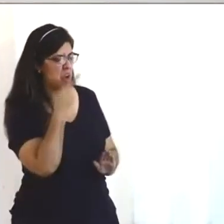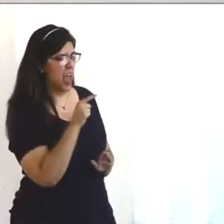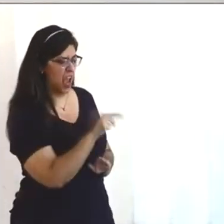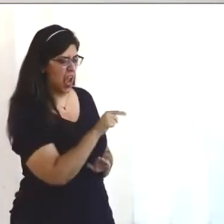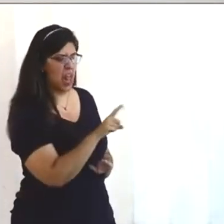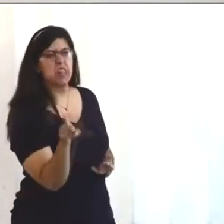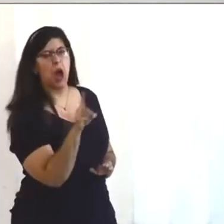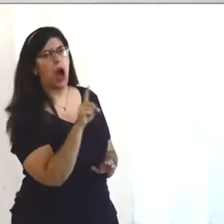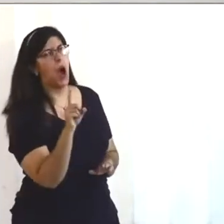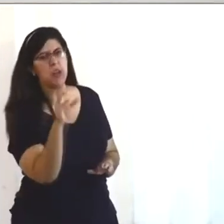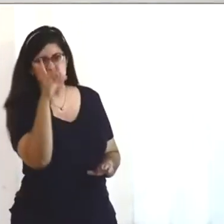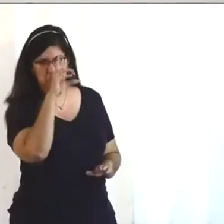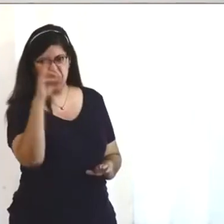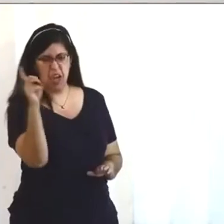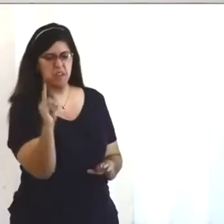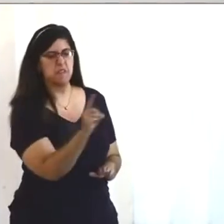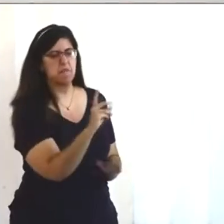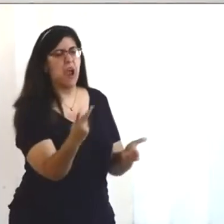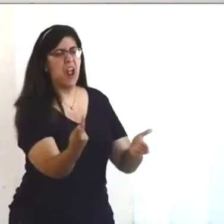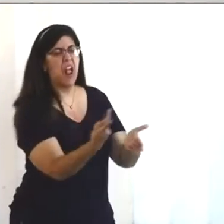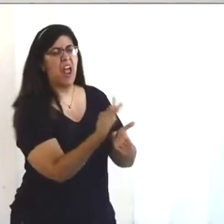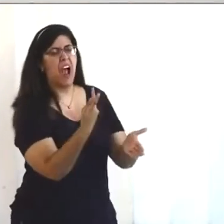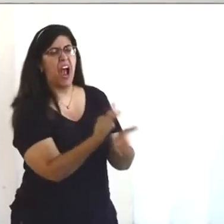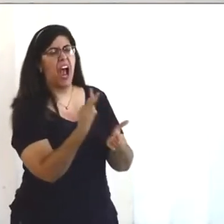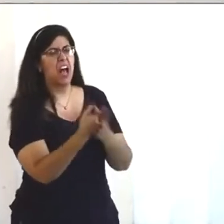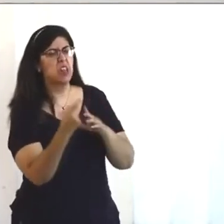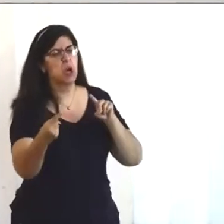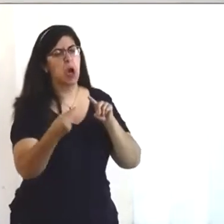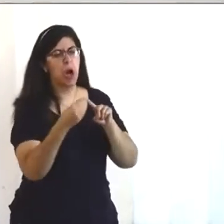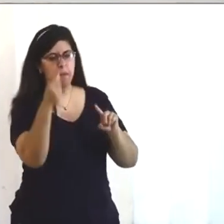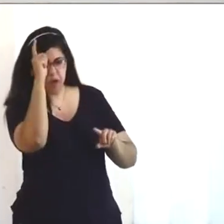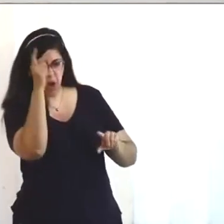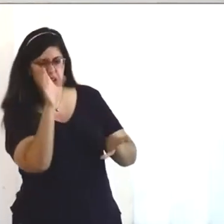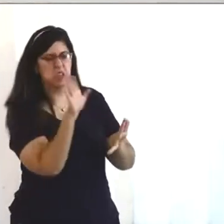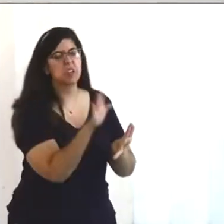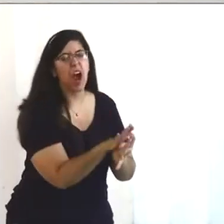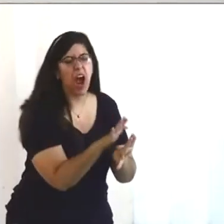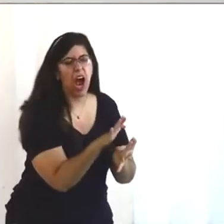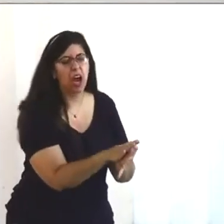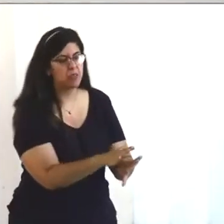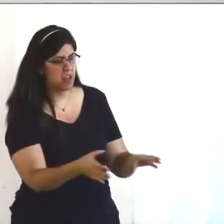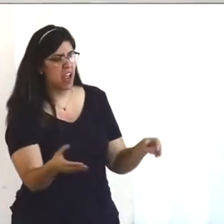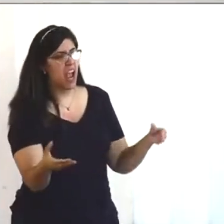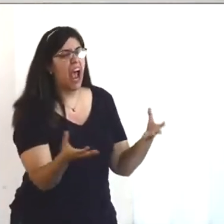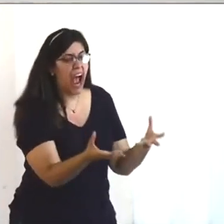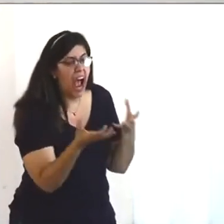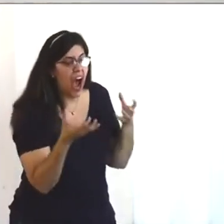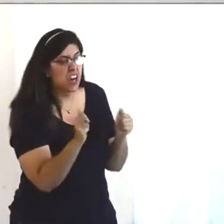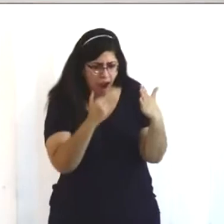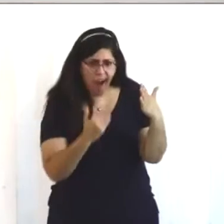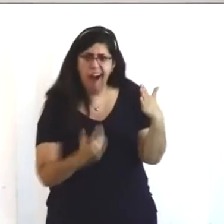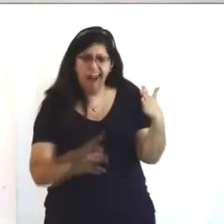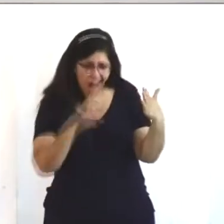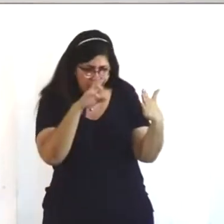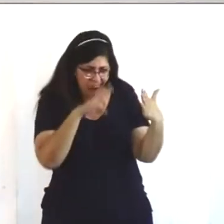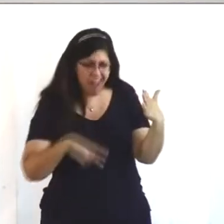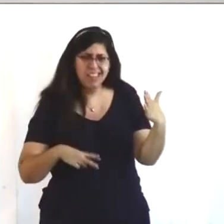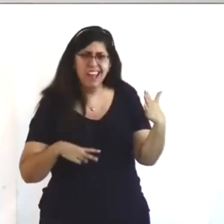cruz, como as crianças estão desenhando. Eles tinham as Escrituras, eles leram sobre as